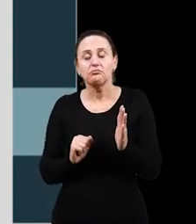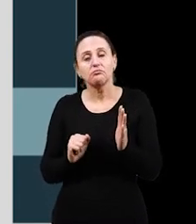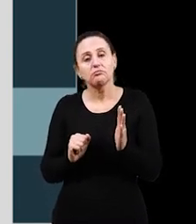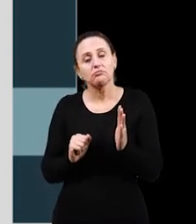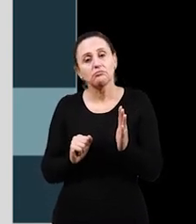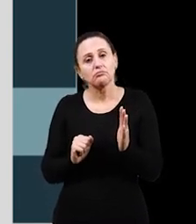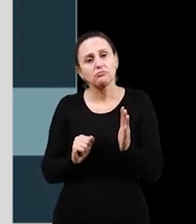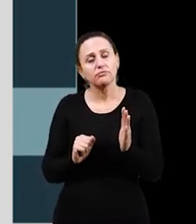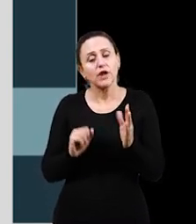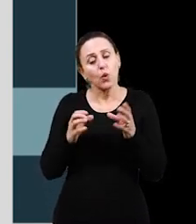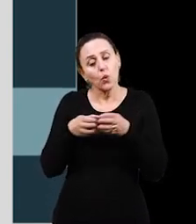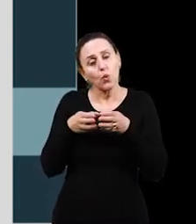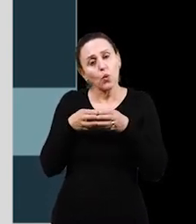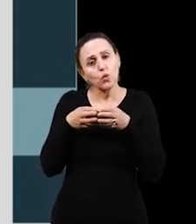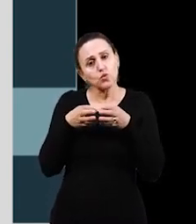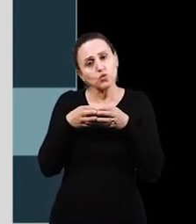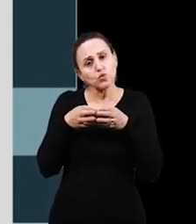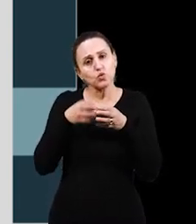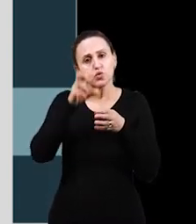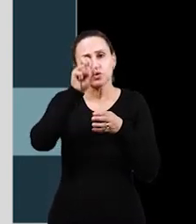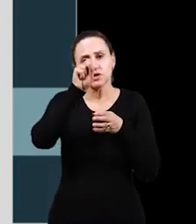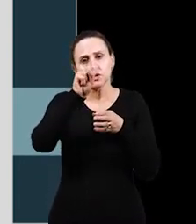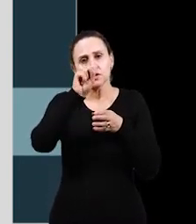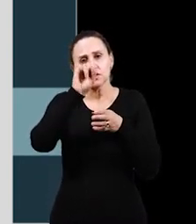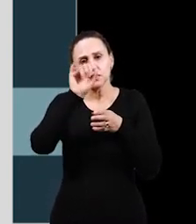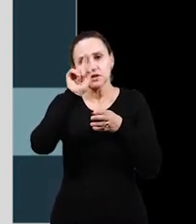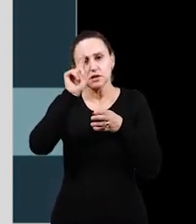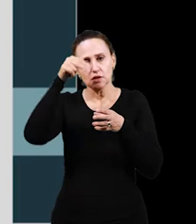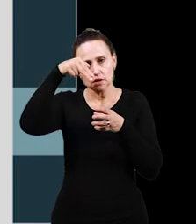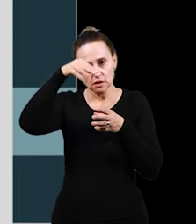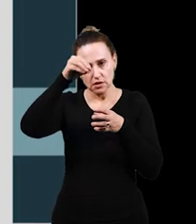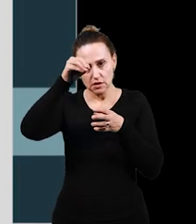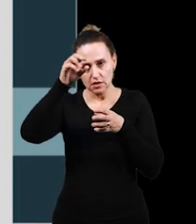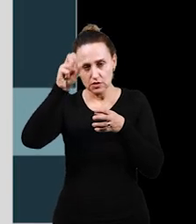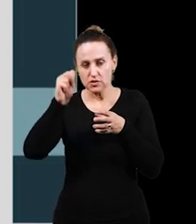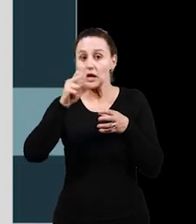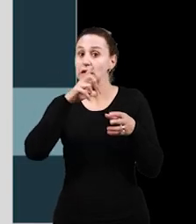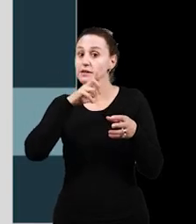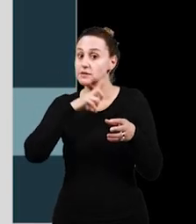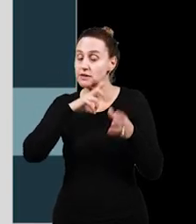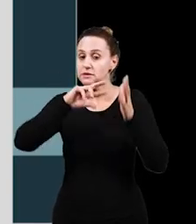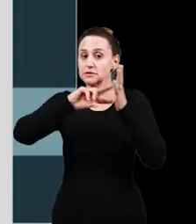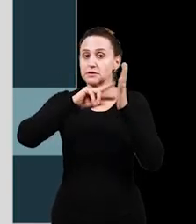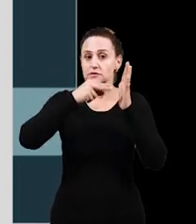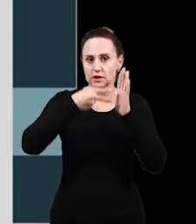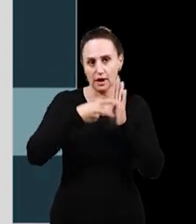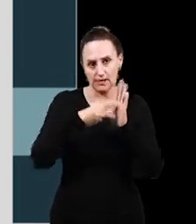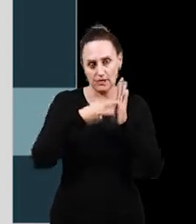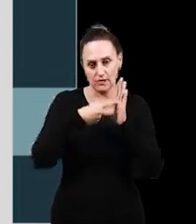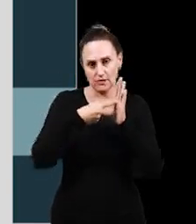é um conjunto de signos que tem significação né E esse esse